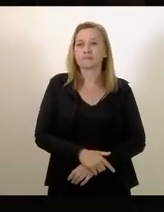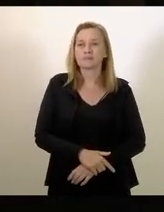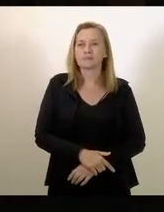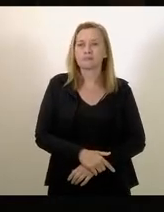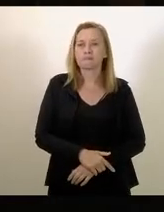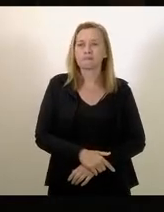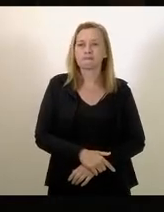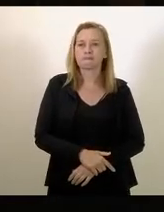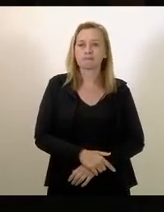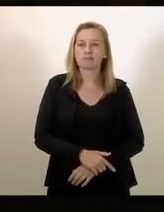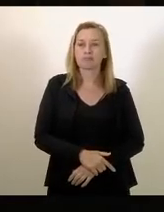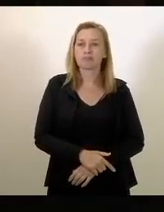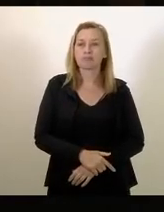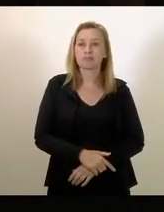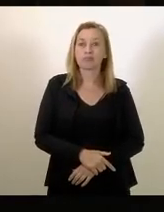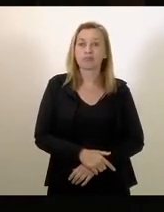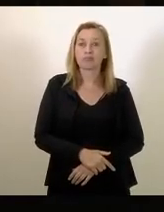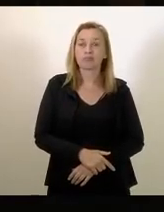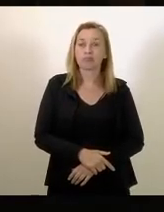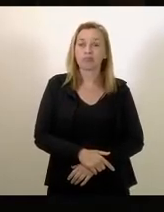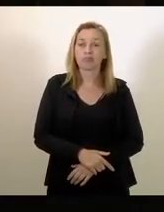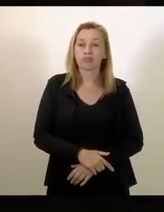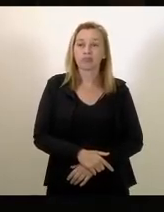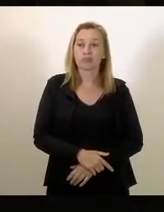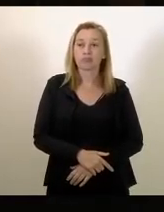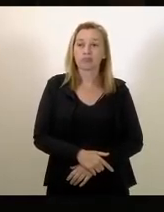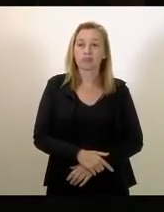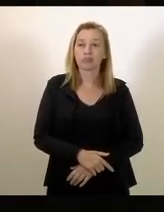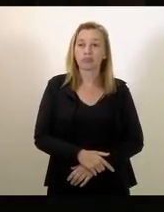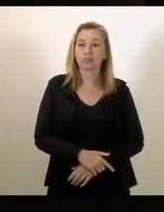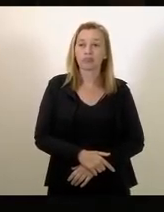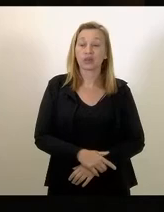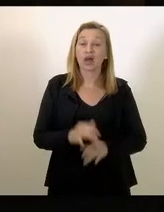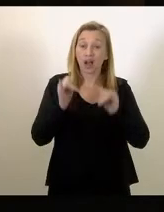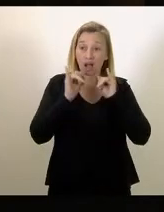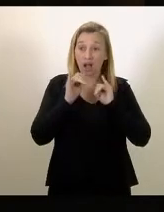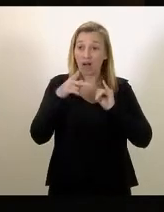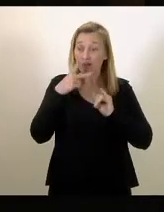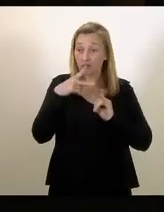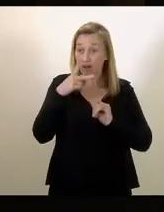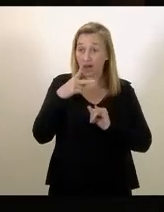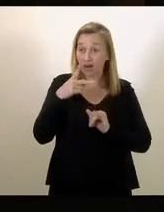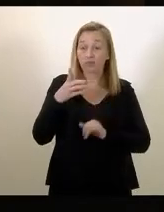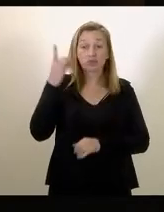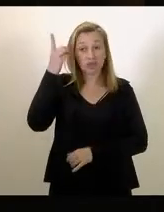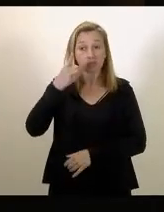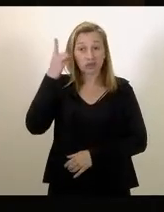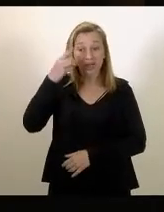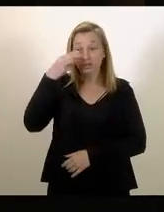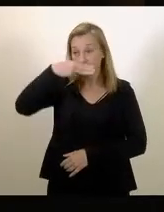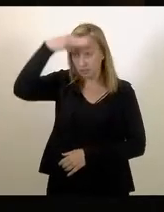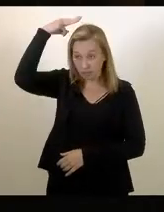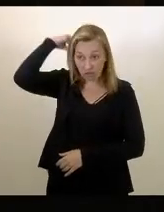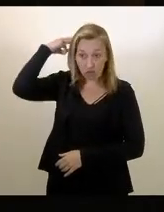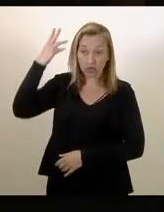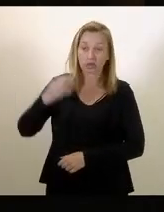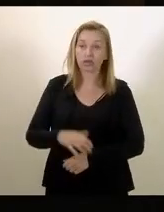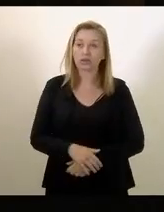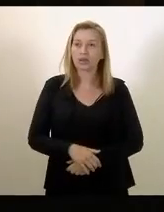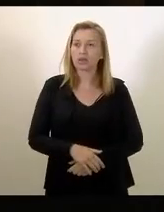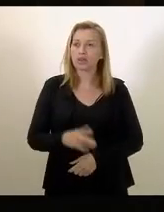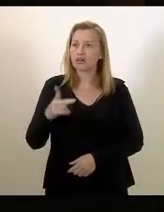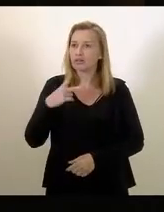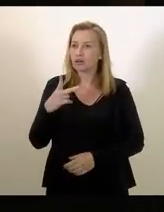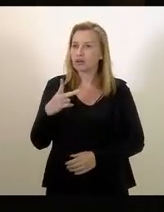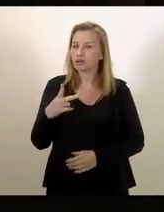prestaram atenção uma intervenção um pronunciamento feito aqui pelo deputado Márcio Pacheco ele praticamente